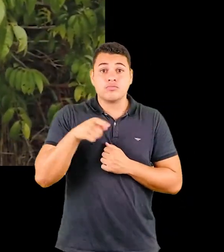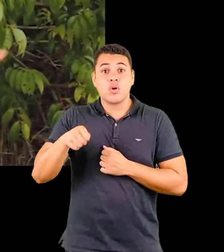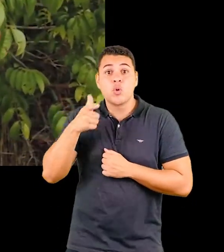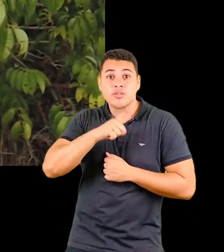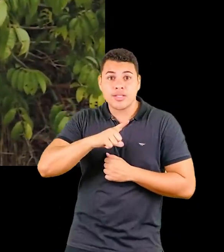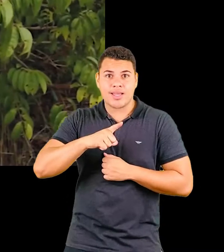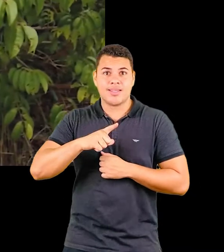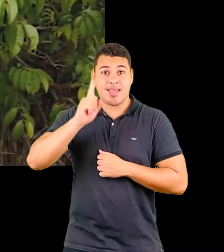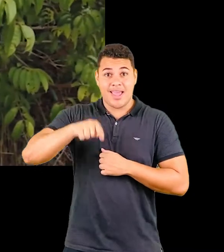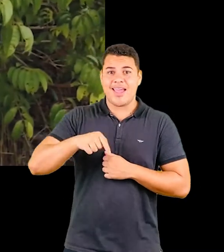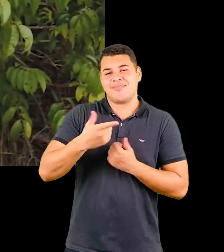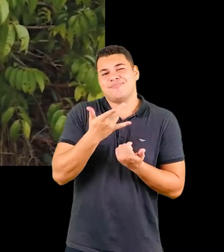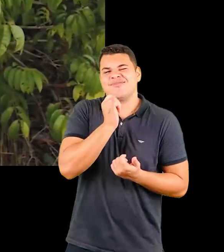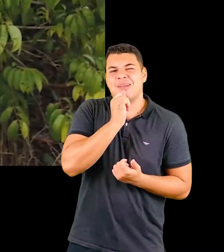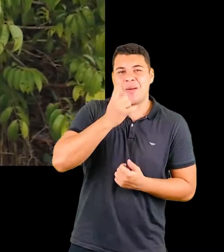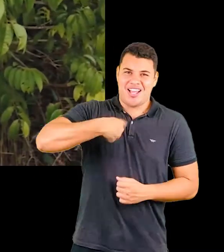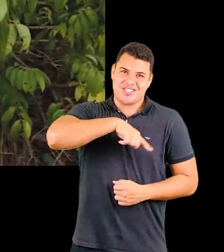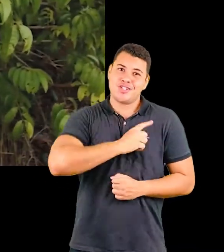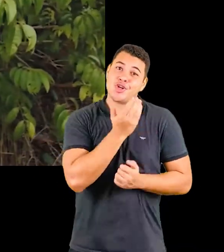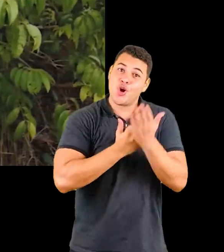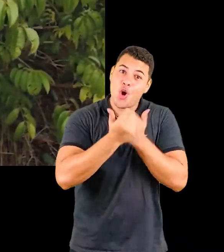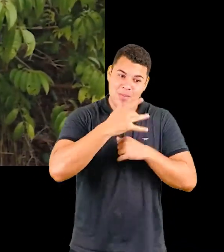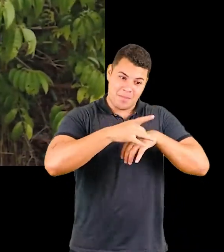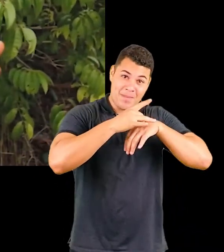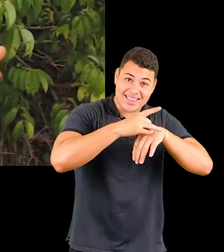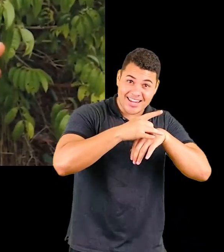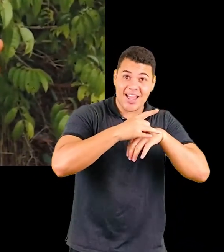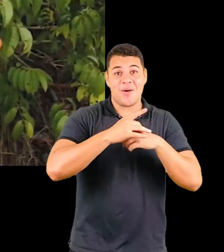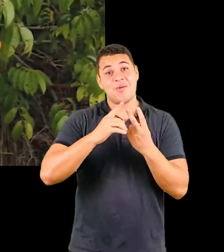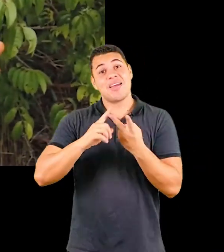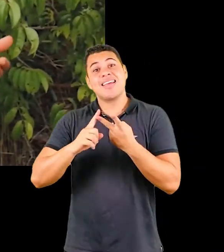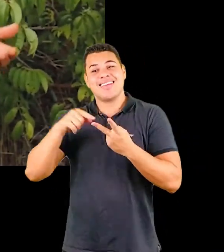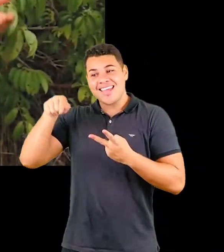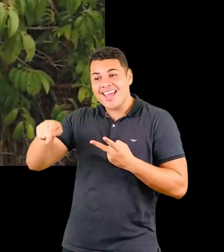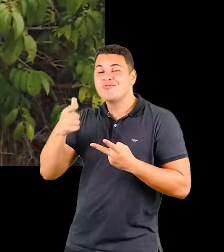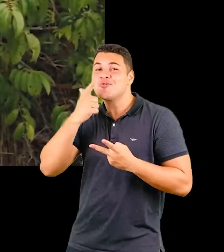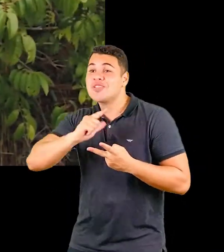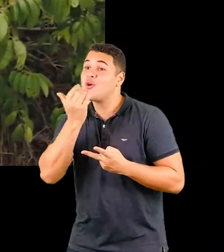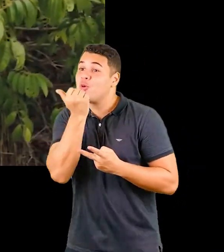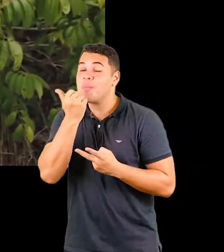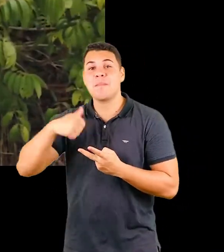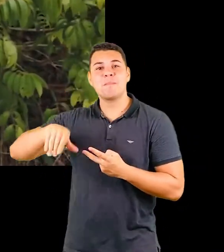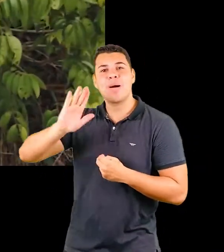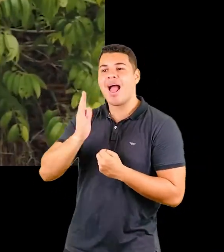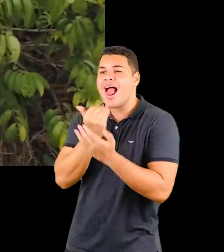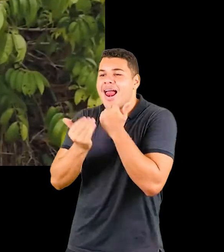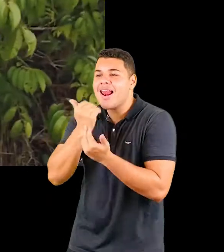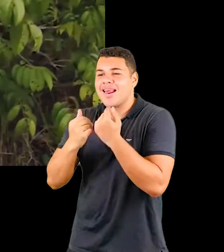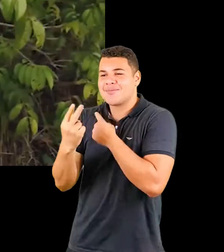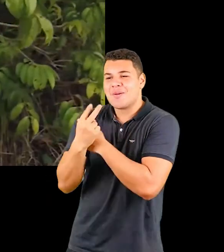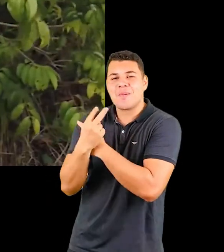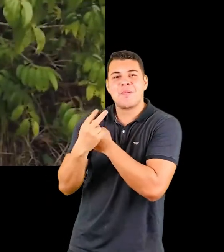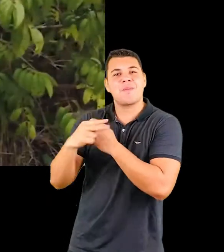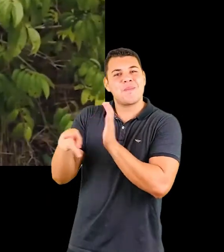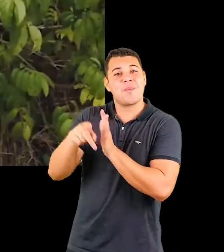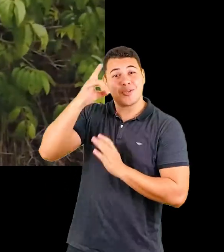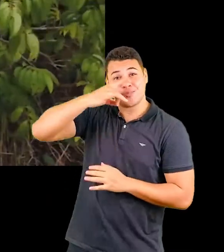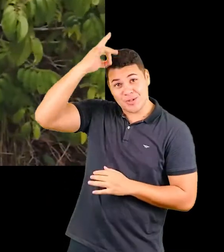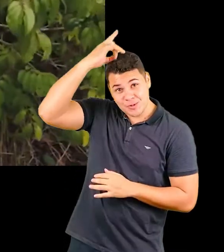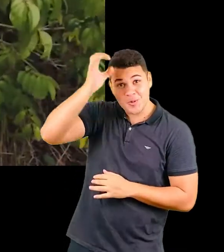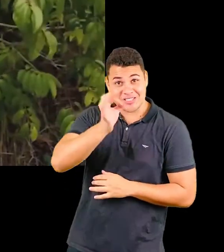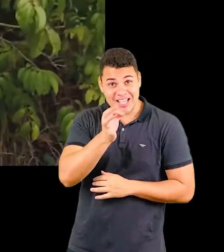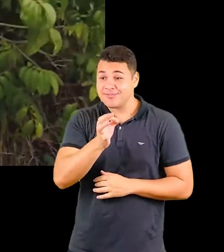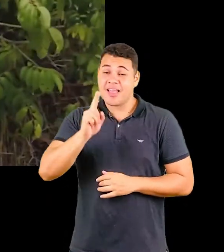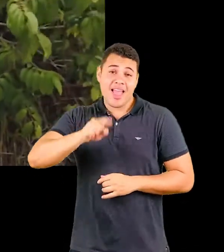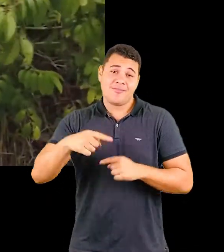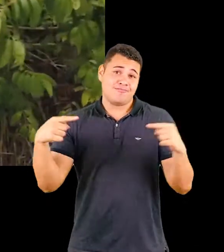É o ser material ajudando o espiritual e o espiritual ajudando o material. Porque rola